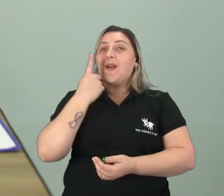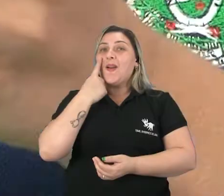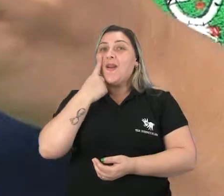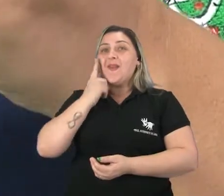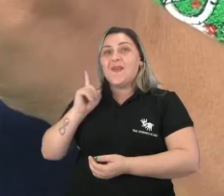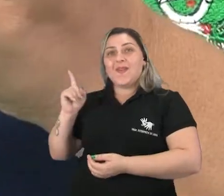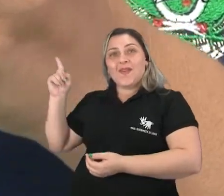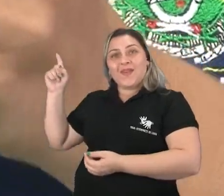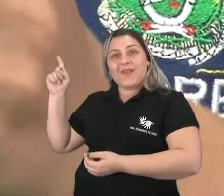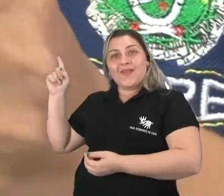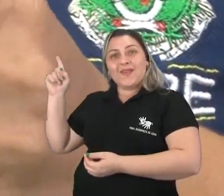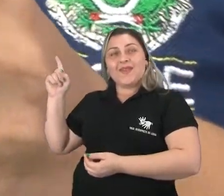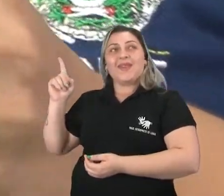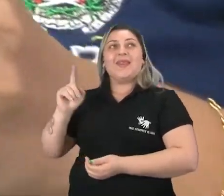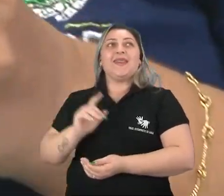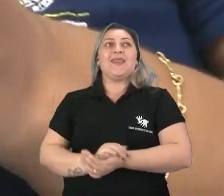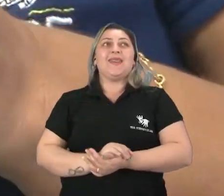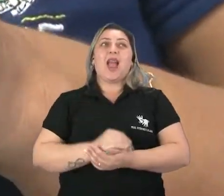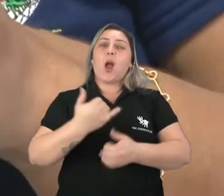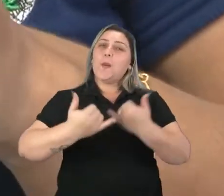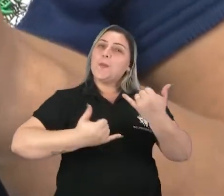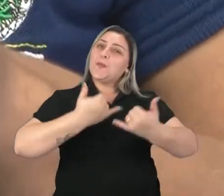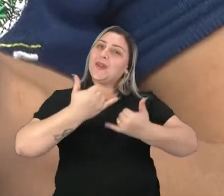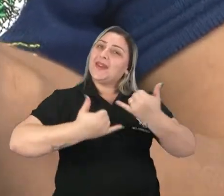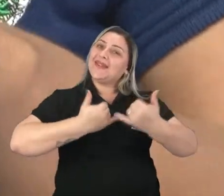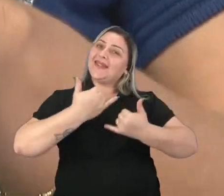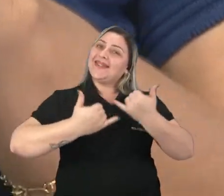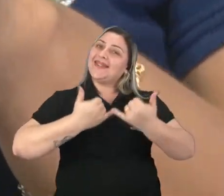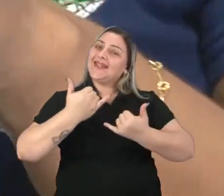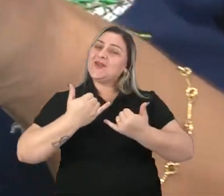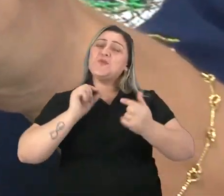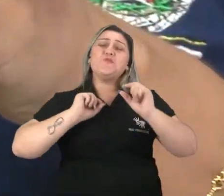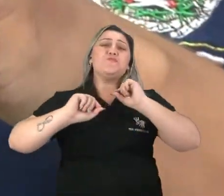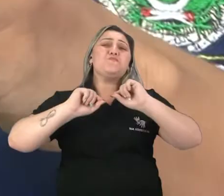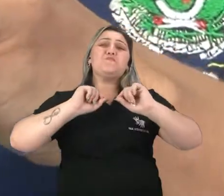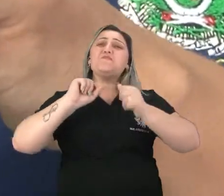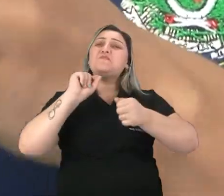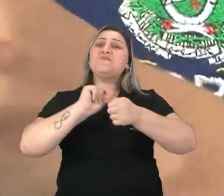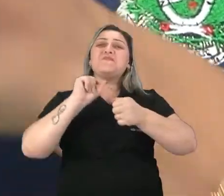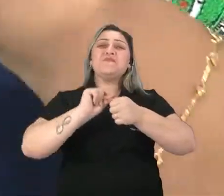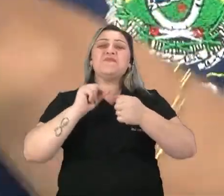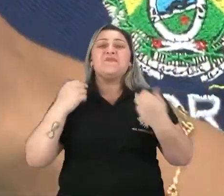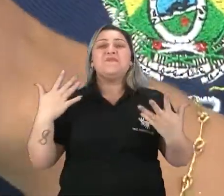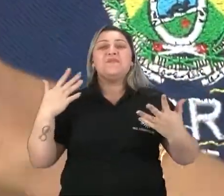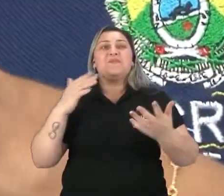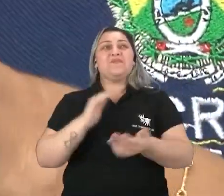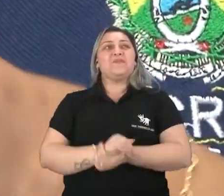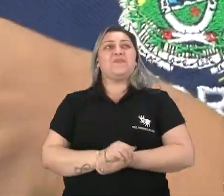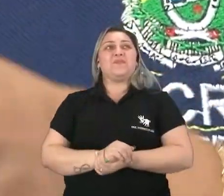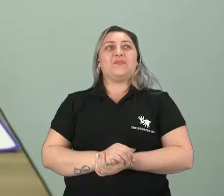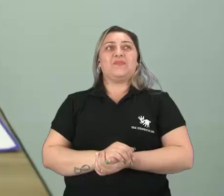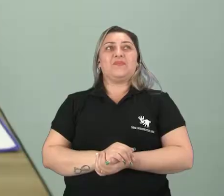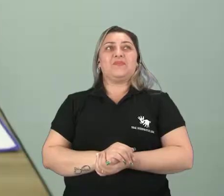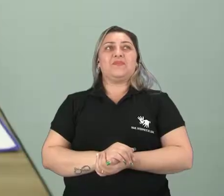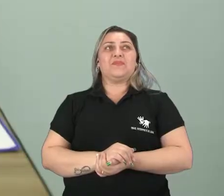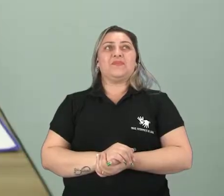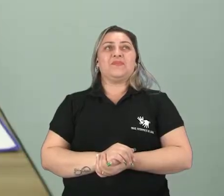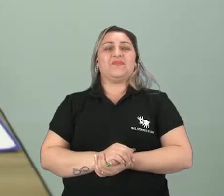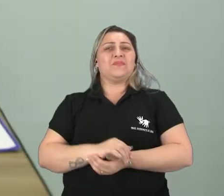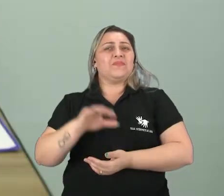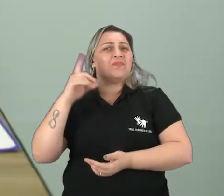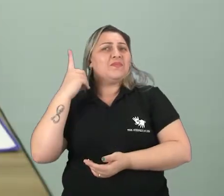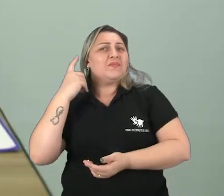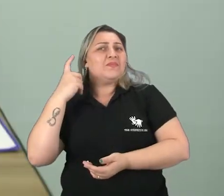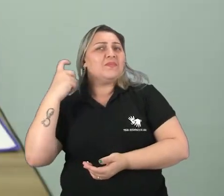olha esse brinquedinho aqui do que será que ele é feito em um